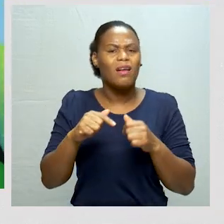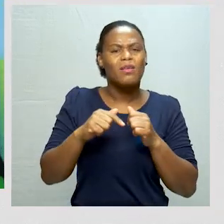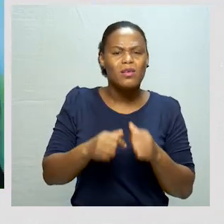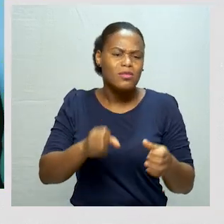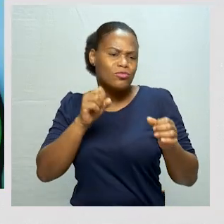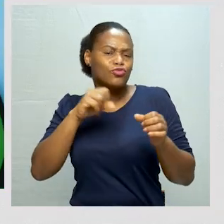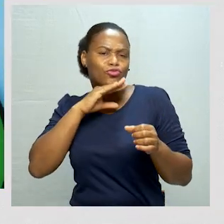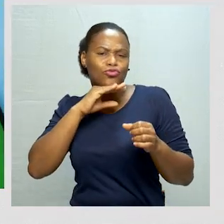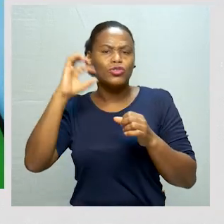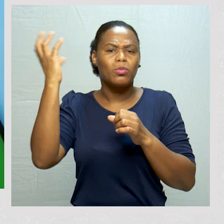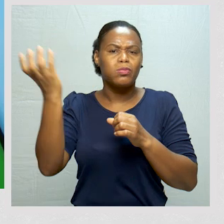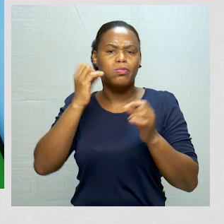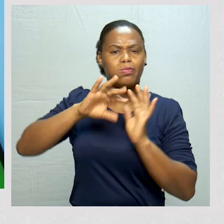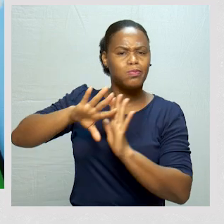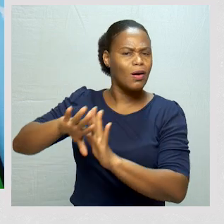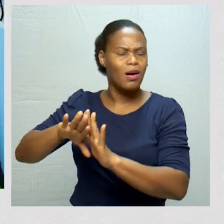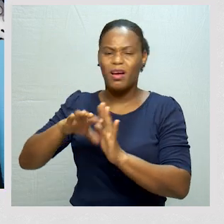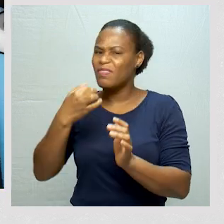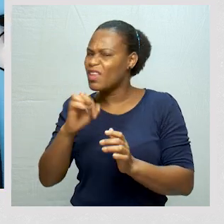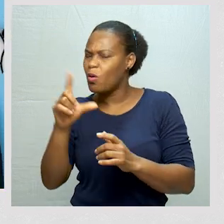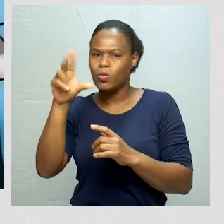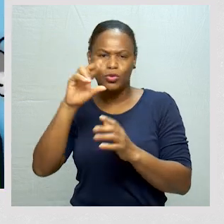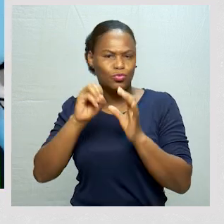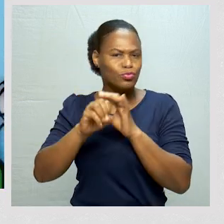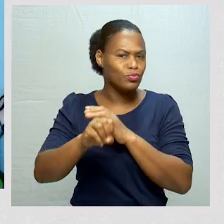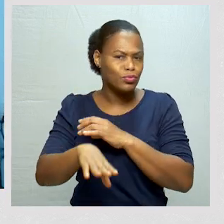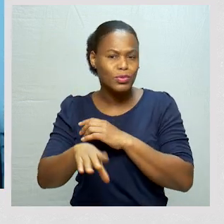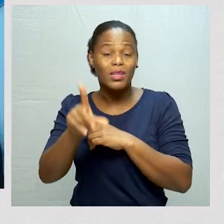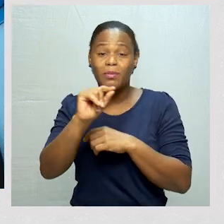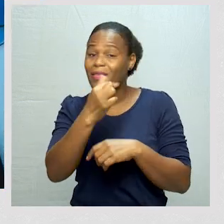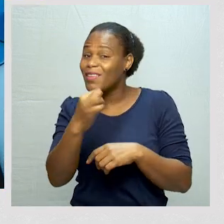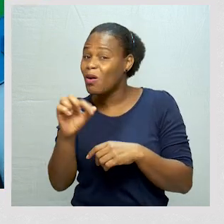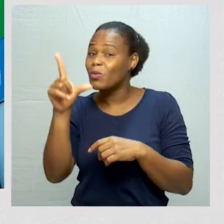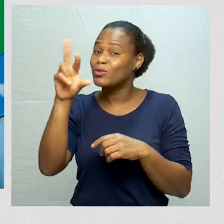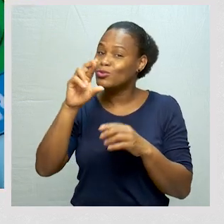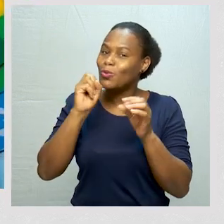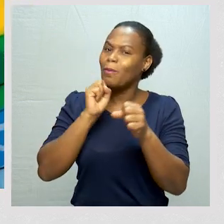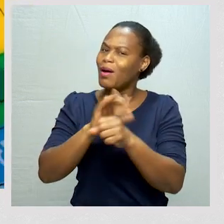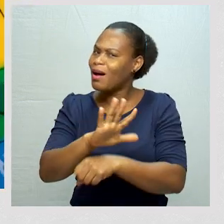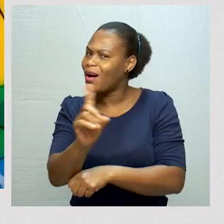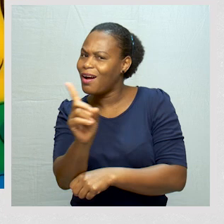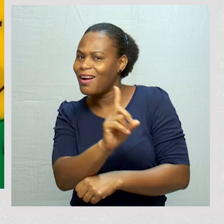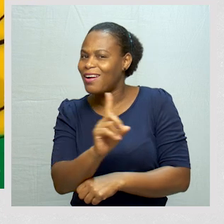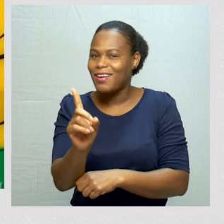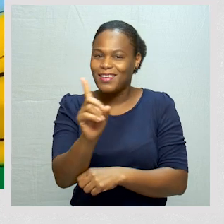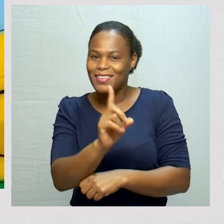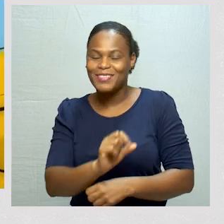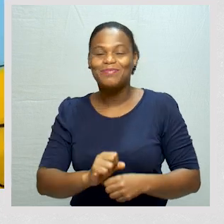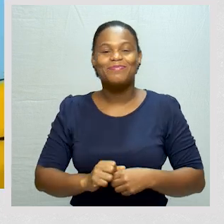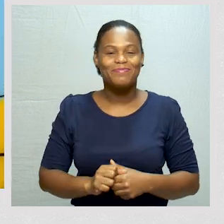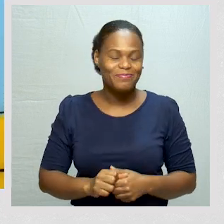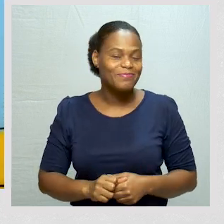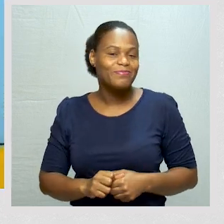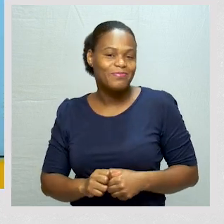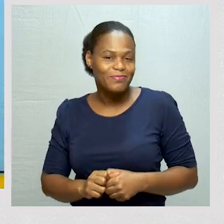Temos de deixar de poluir, não deitar lixo para o chão, não deitar lixo no